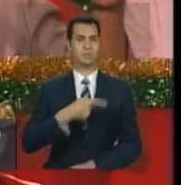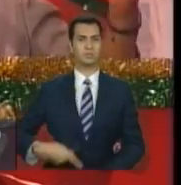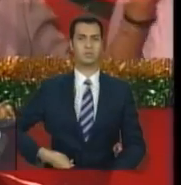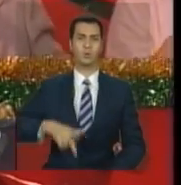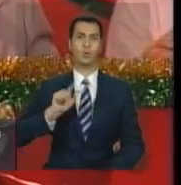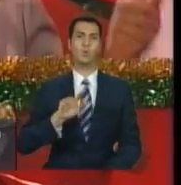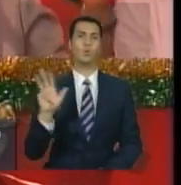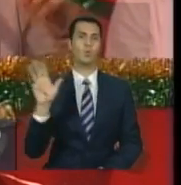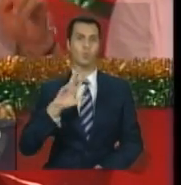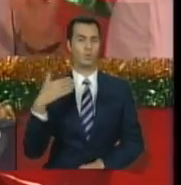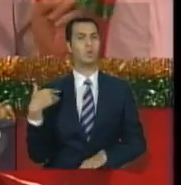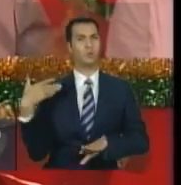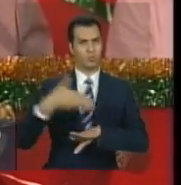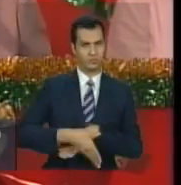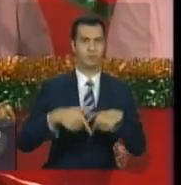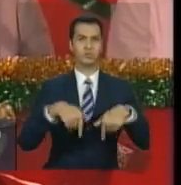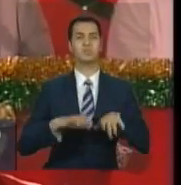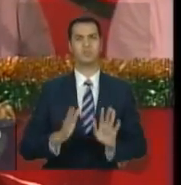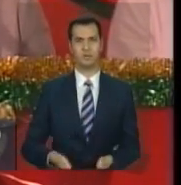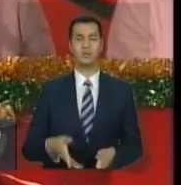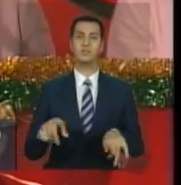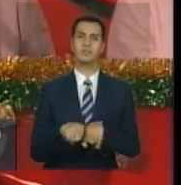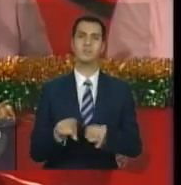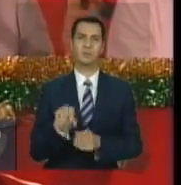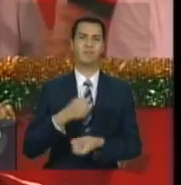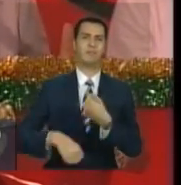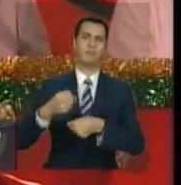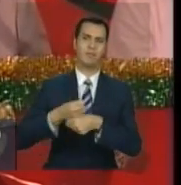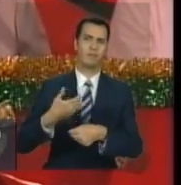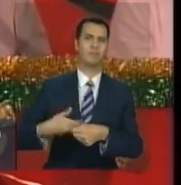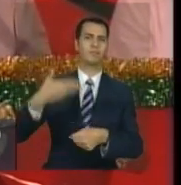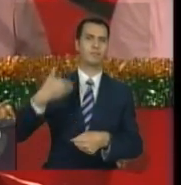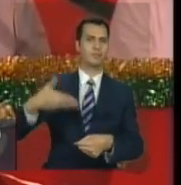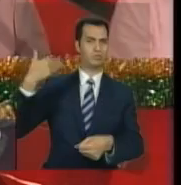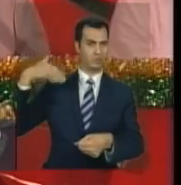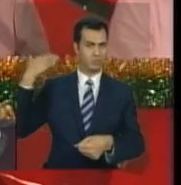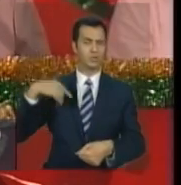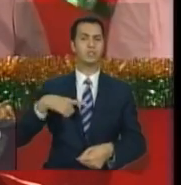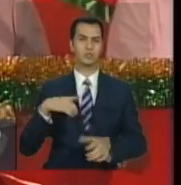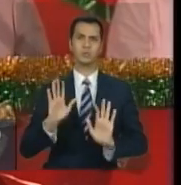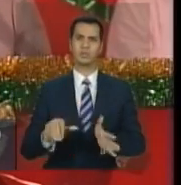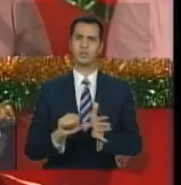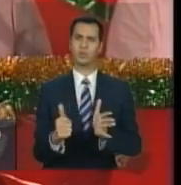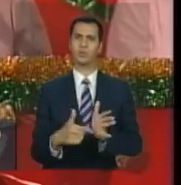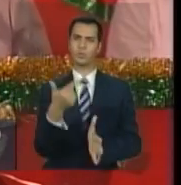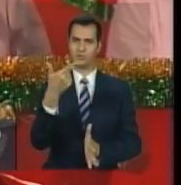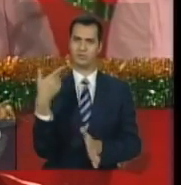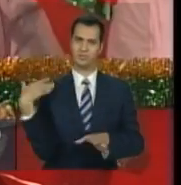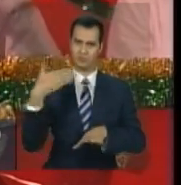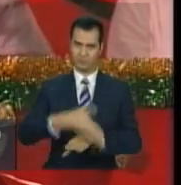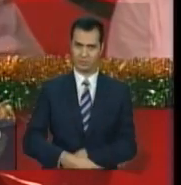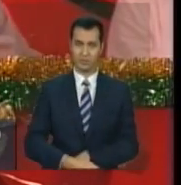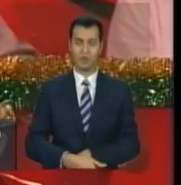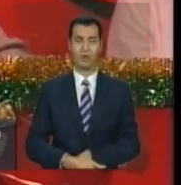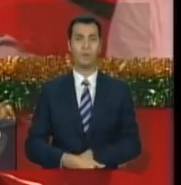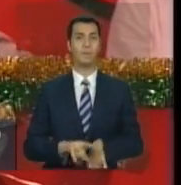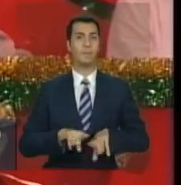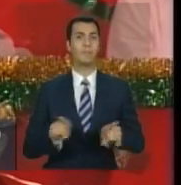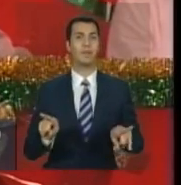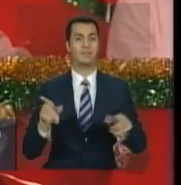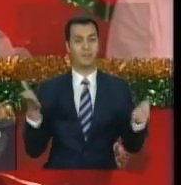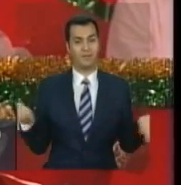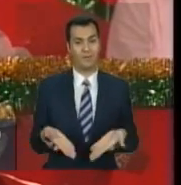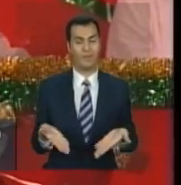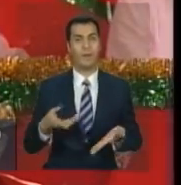em outro ano, eu vim duas vezes já, antes de ser presidenta. Mas essa é a